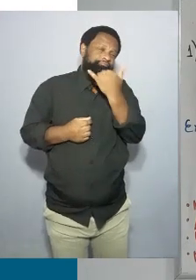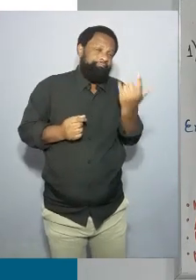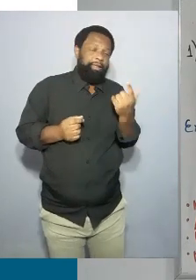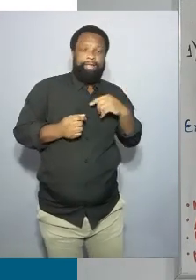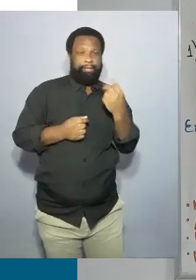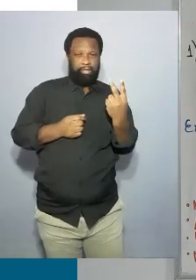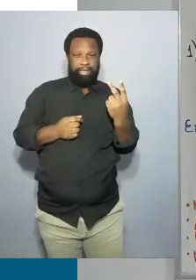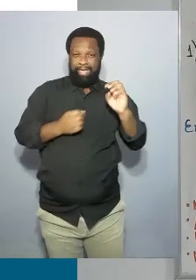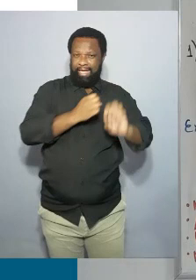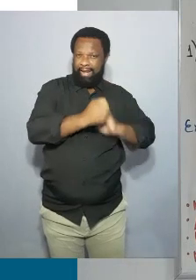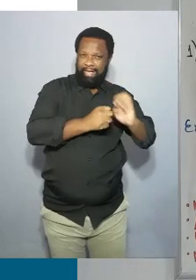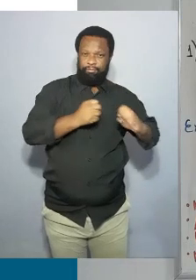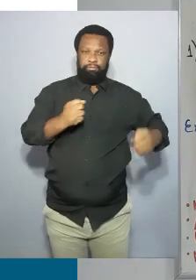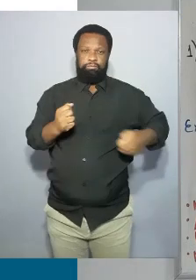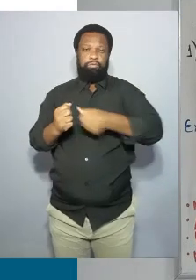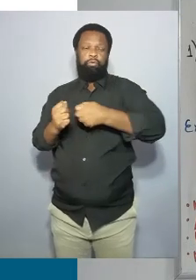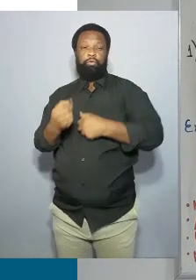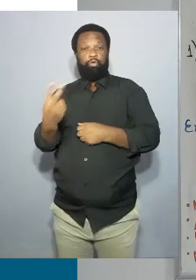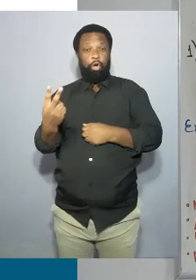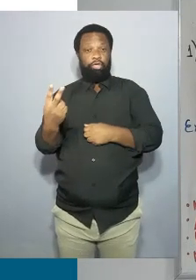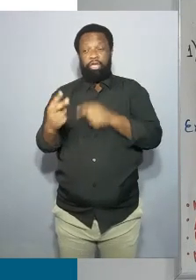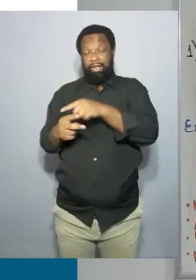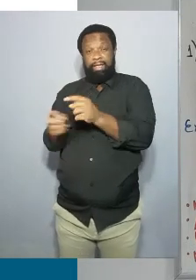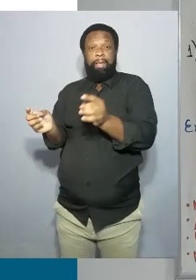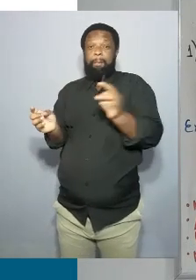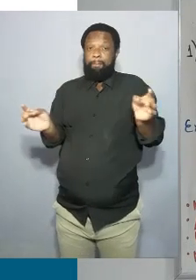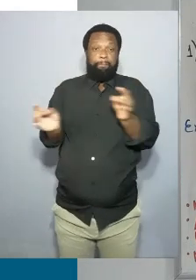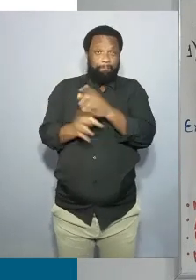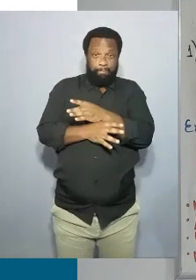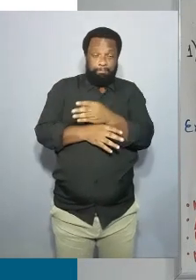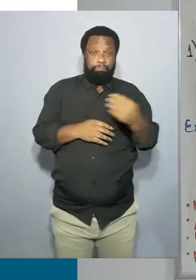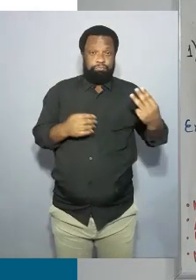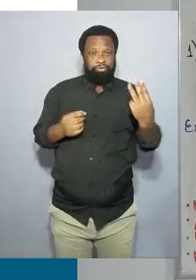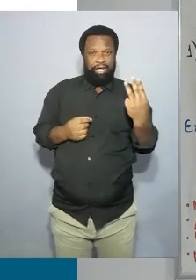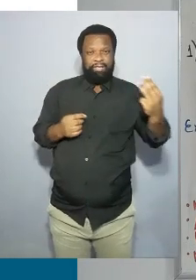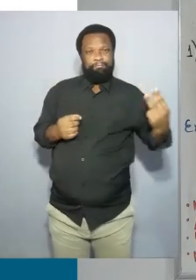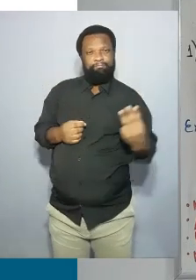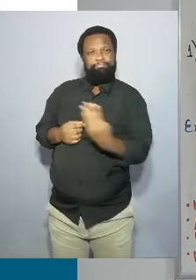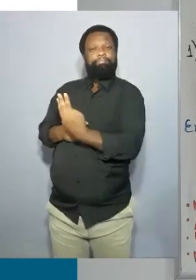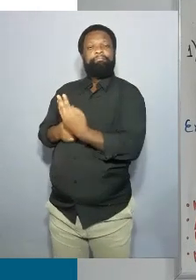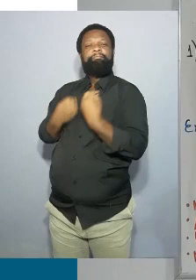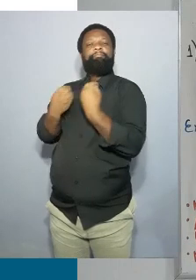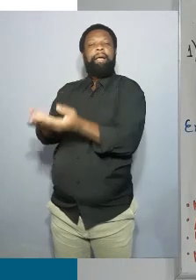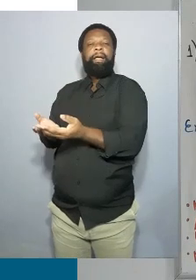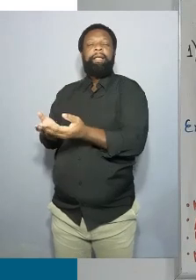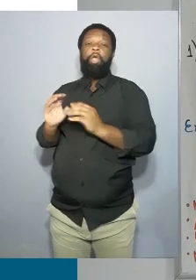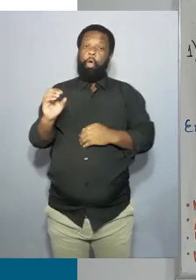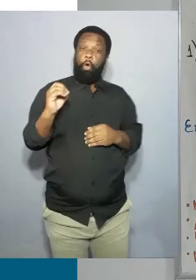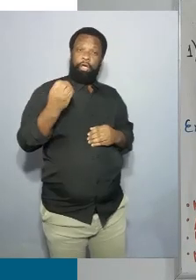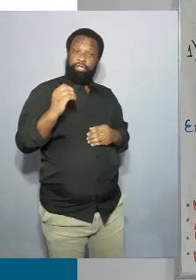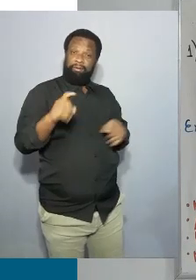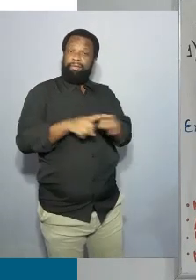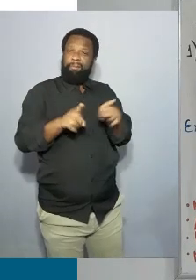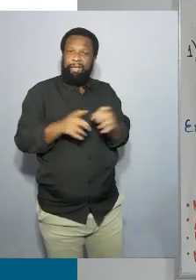doa esses 2 elétrons para o oxigênio, se estabiliza, então, doando os 3, e o oxigênio aqui de baixo